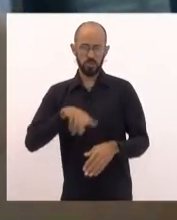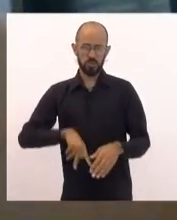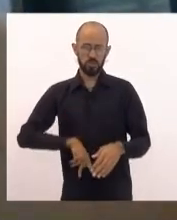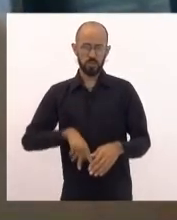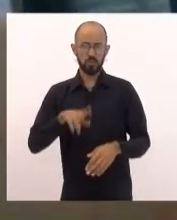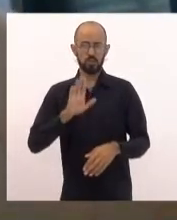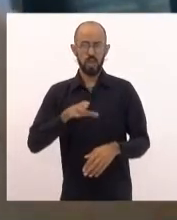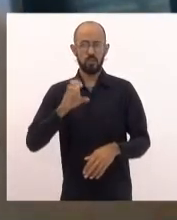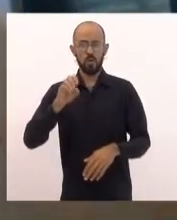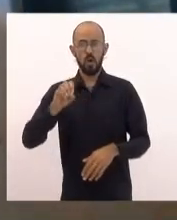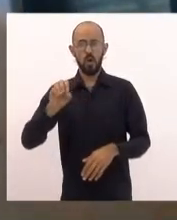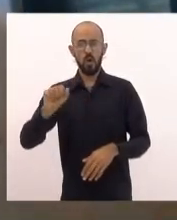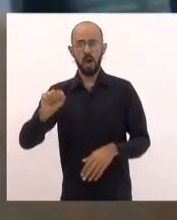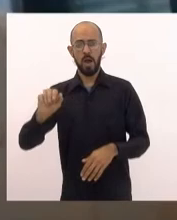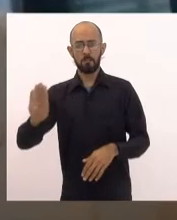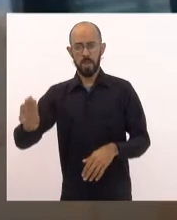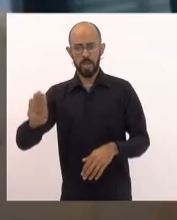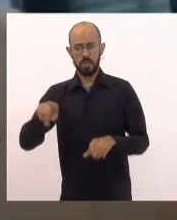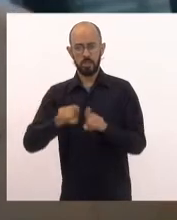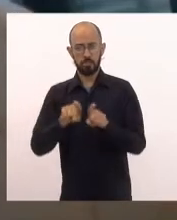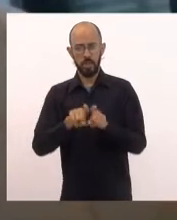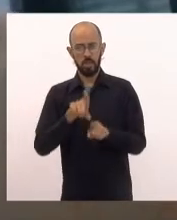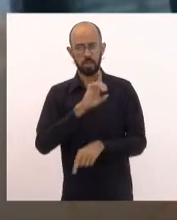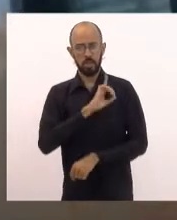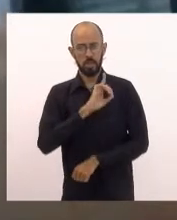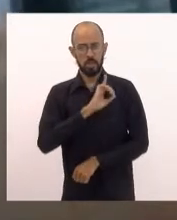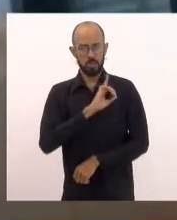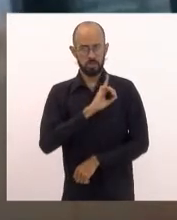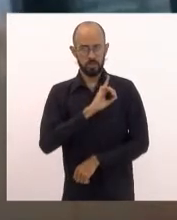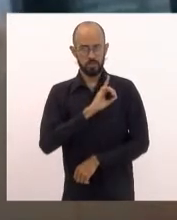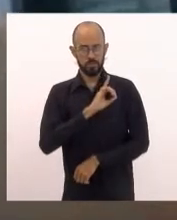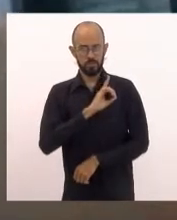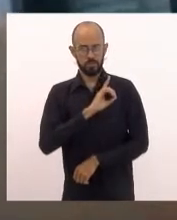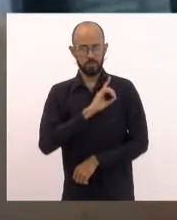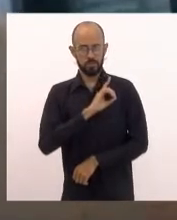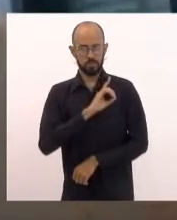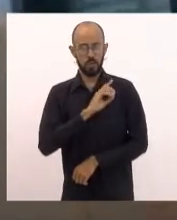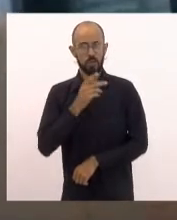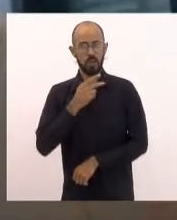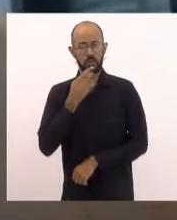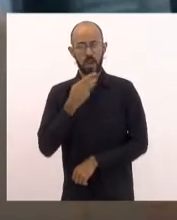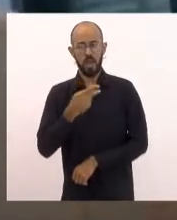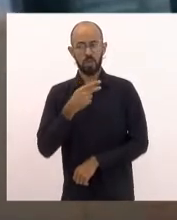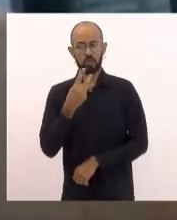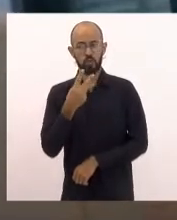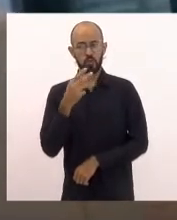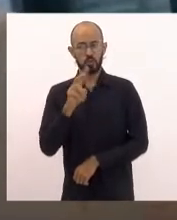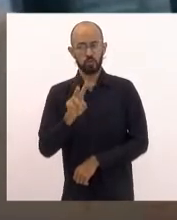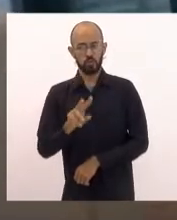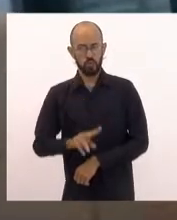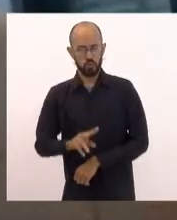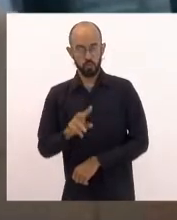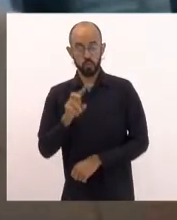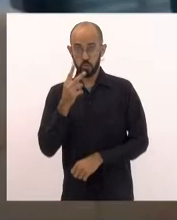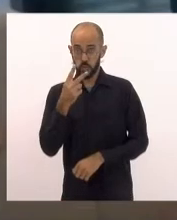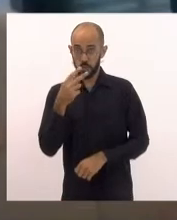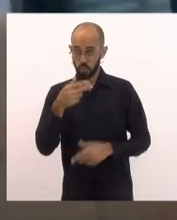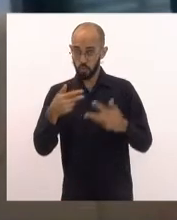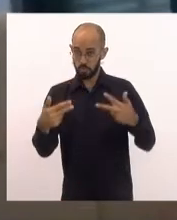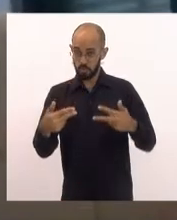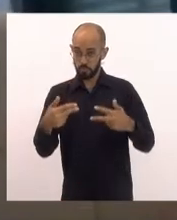OAB e com a delegacia. E eu quero dizer a todos duas coisas. Primeiro, que as